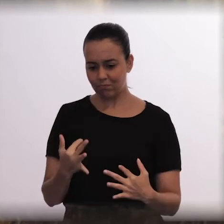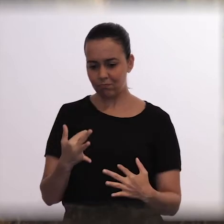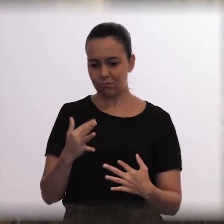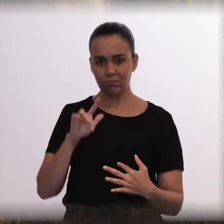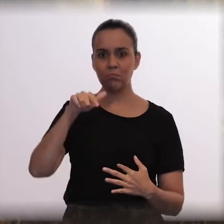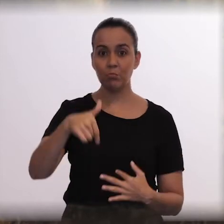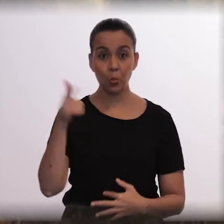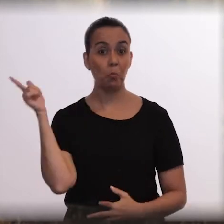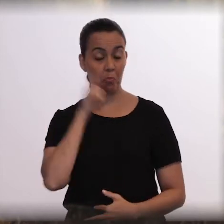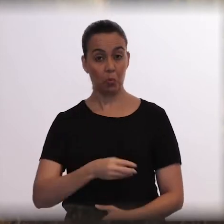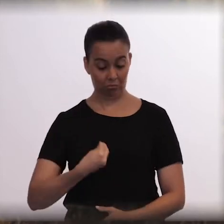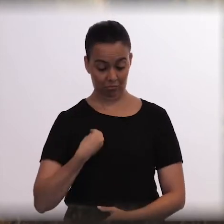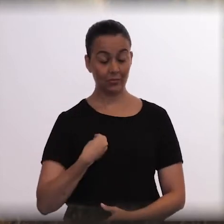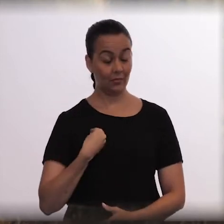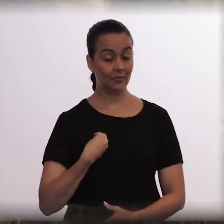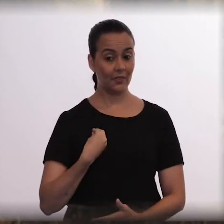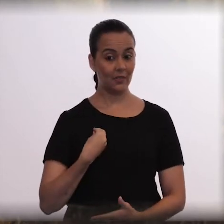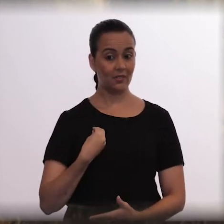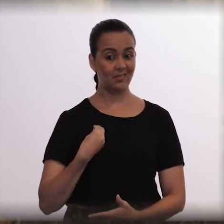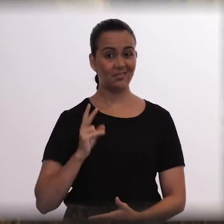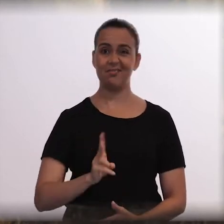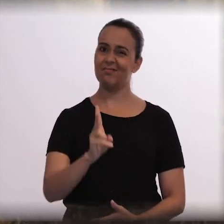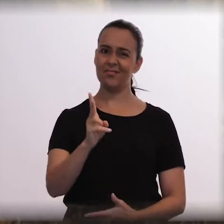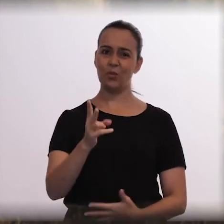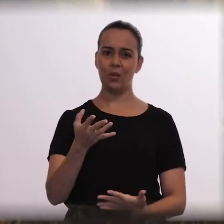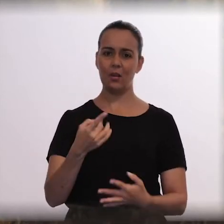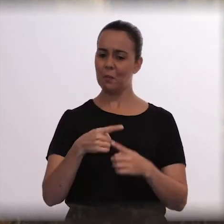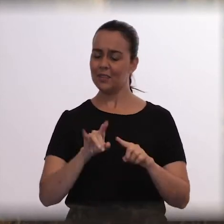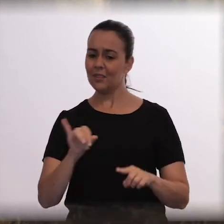sobreviver, mas num estado,